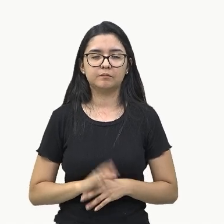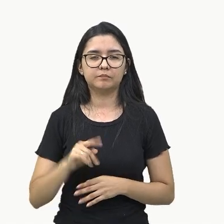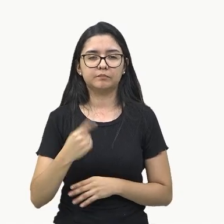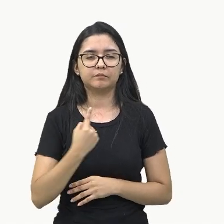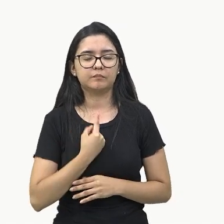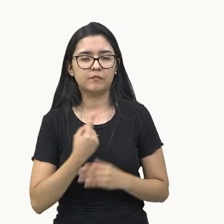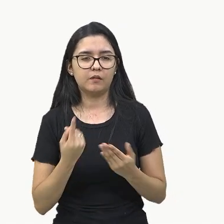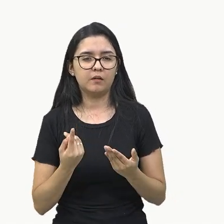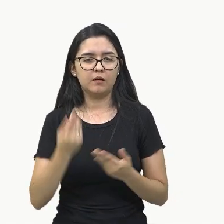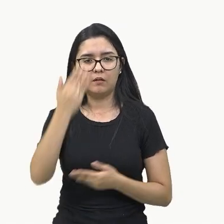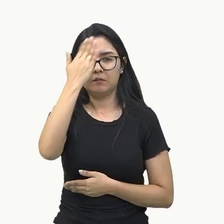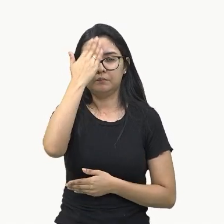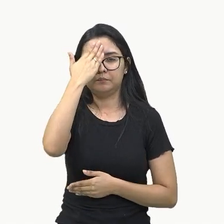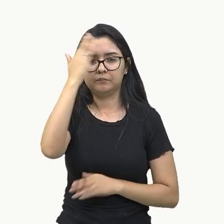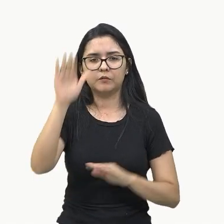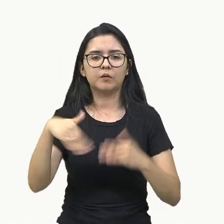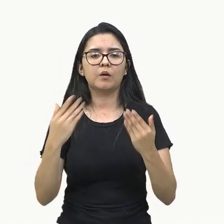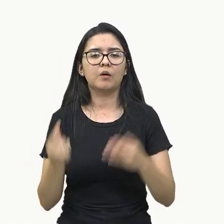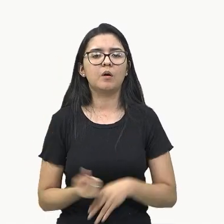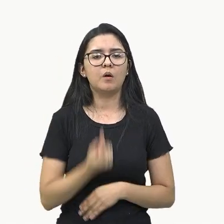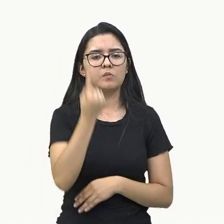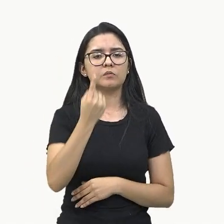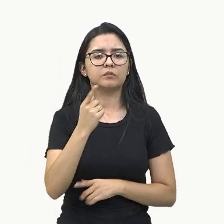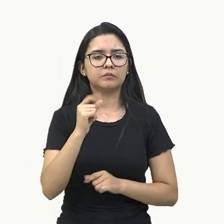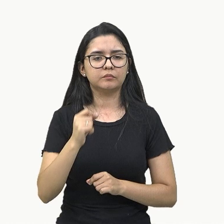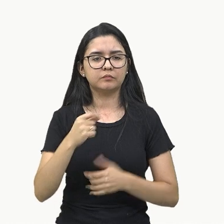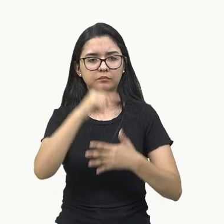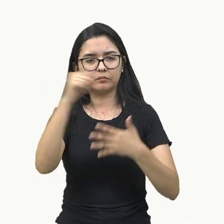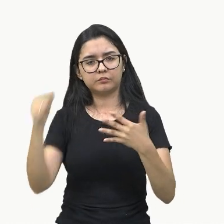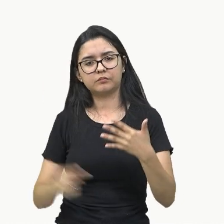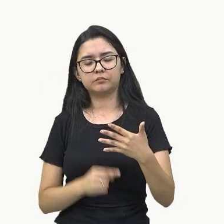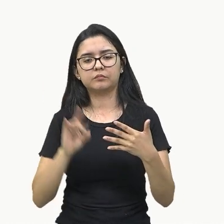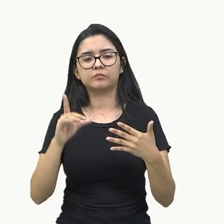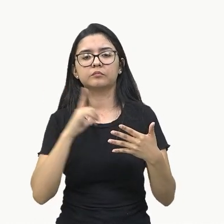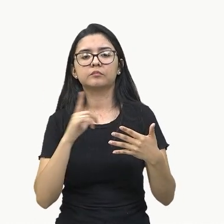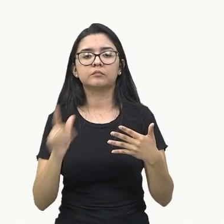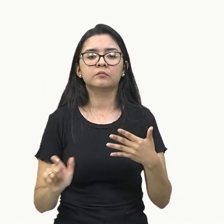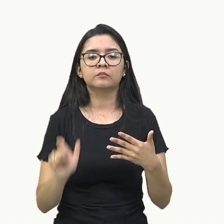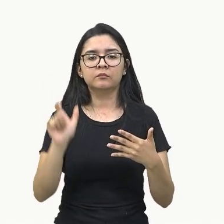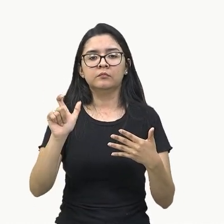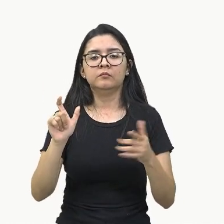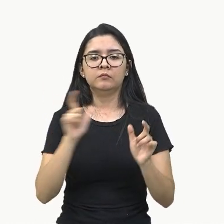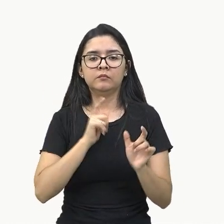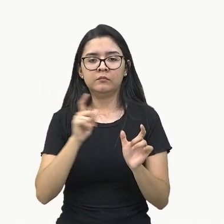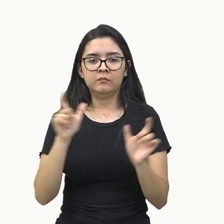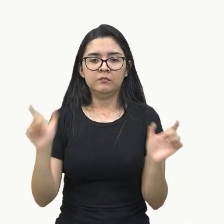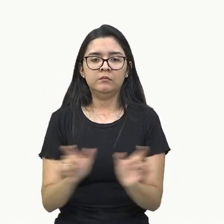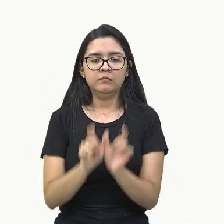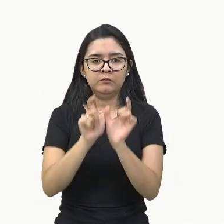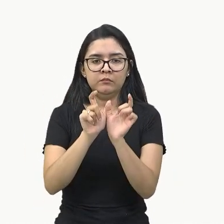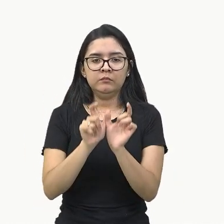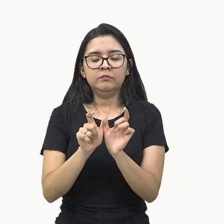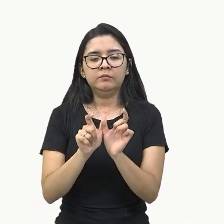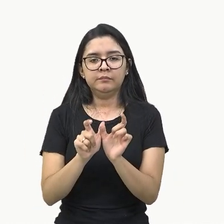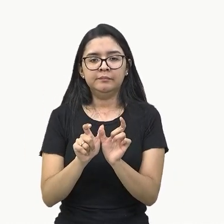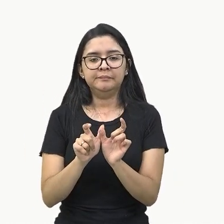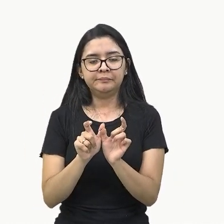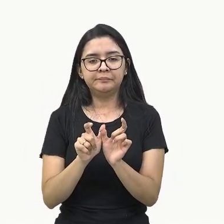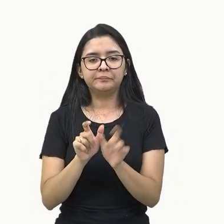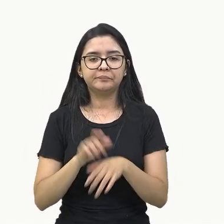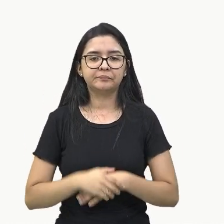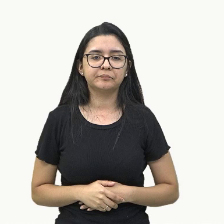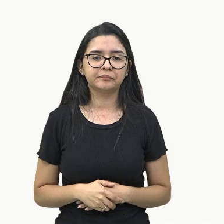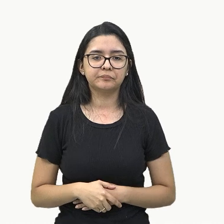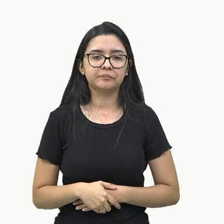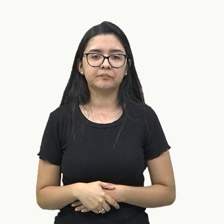se você entendeu. Qual é a única alternativa abaixo que tem apenas palavras formadas por composição por